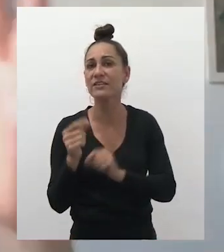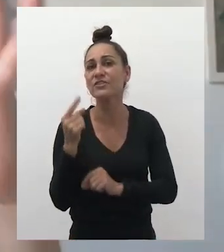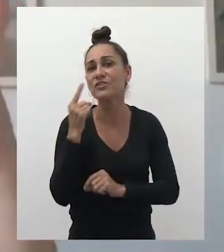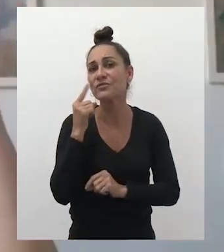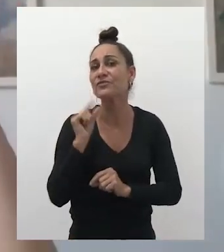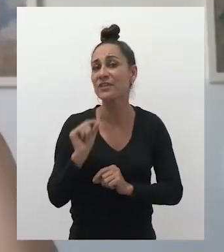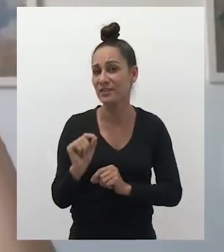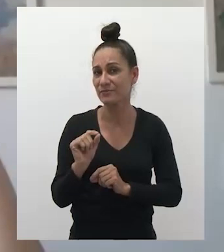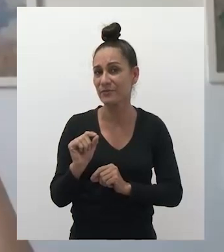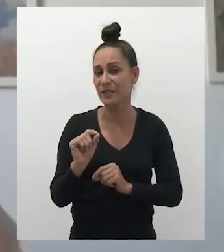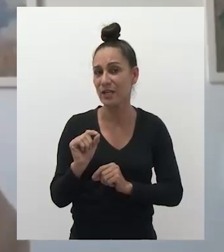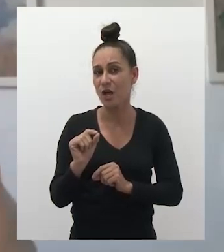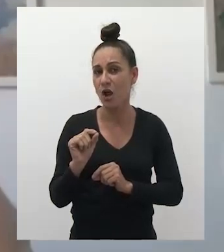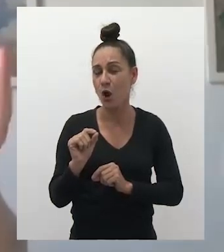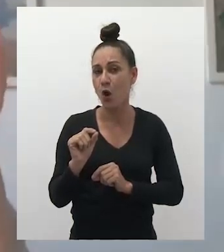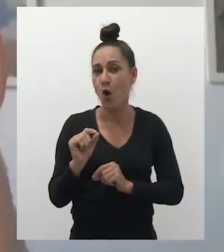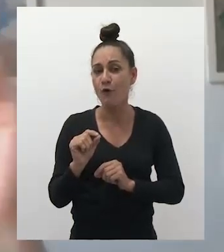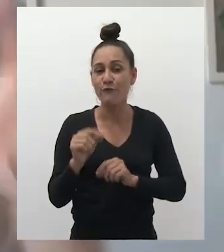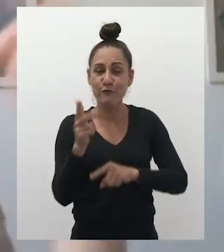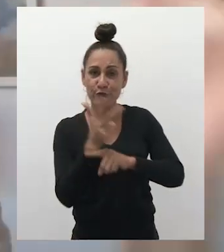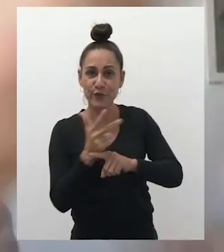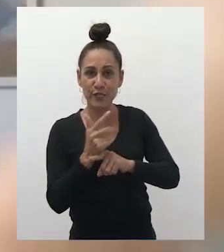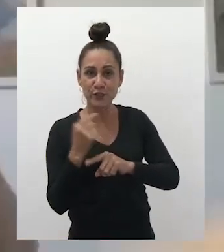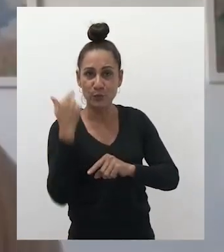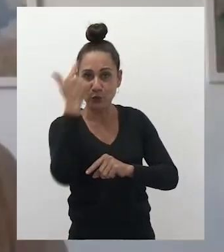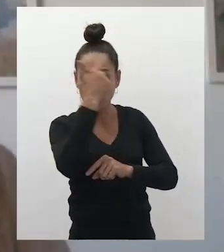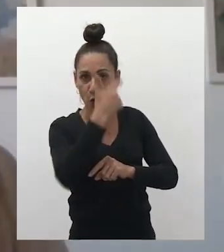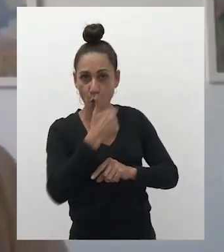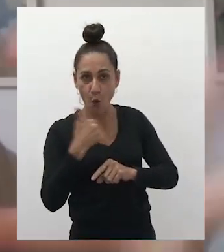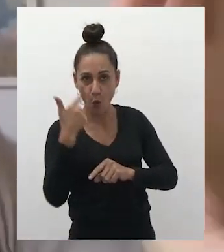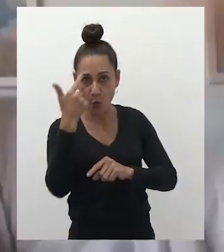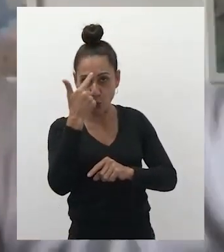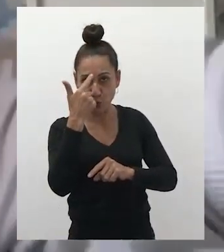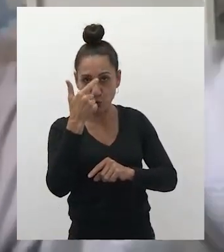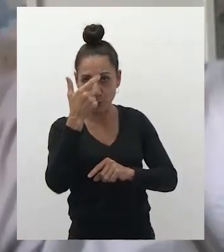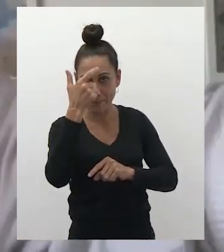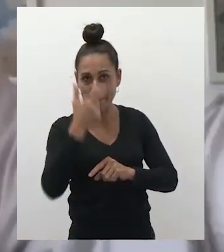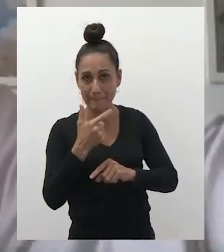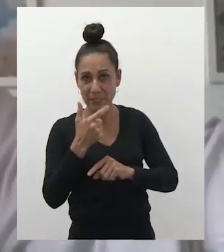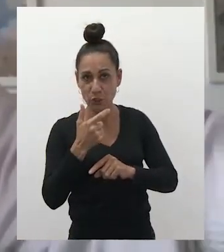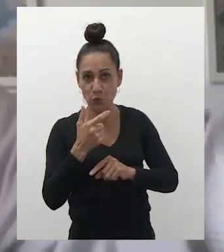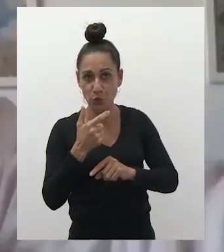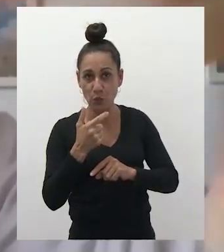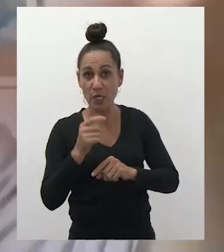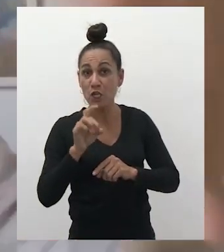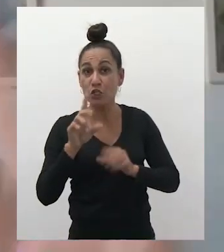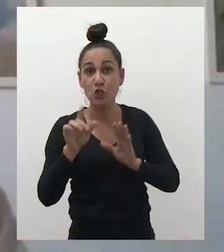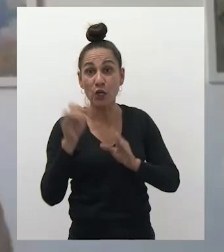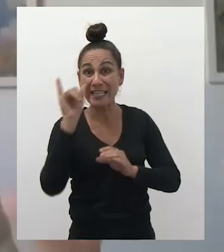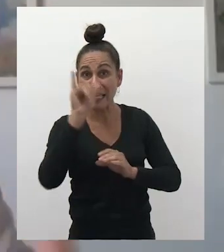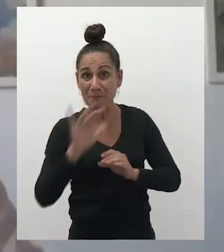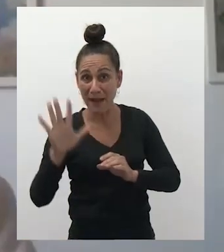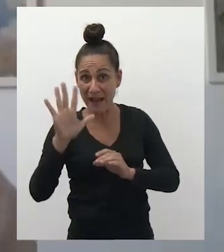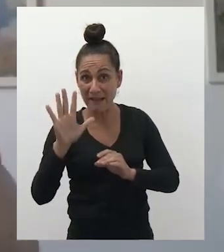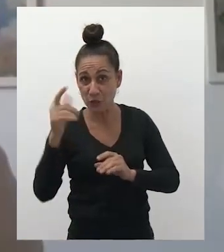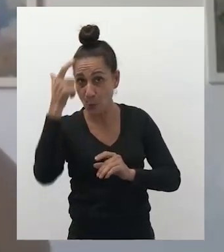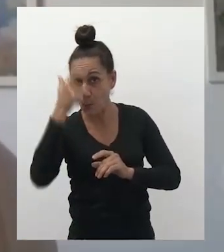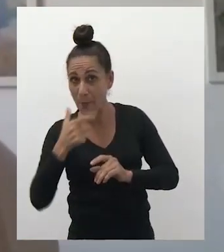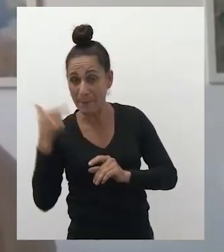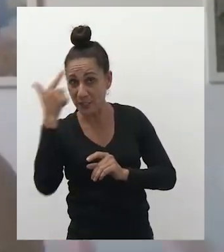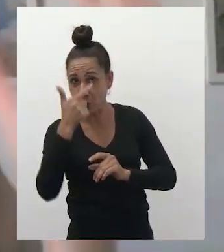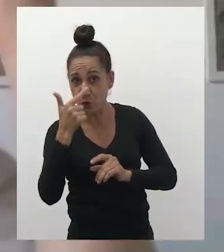que mostram o rosto de uma pessoa e, na verdade, é outra. Então, tem um vídeo gravado com alguém, vamos supor, uma